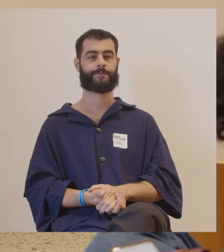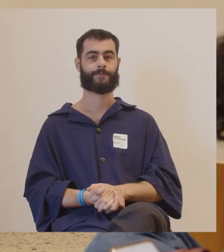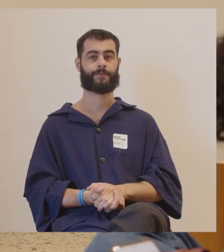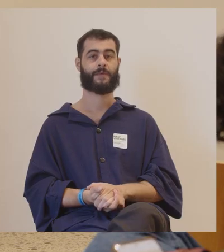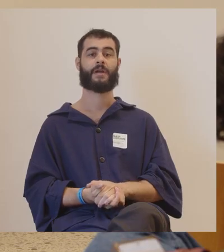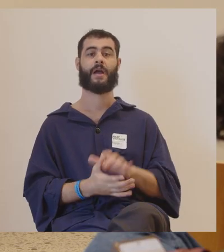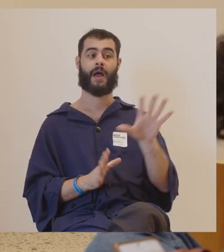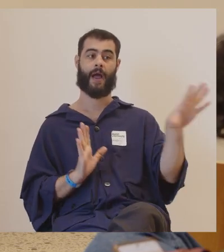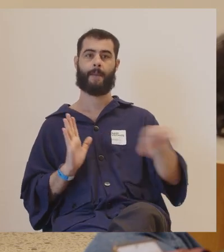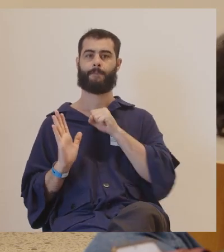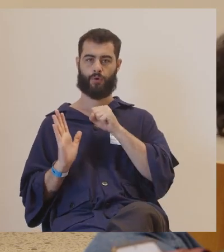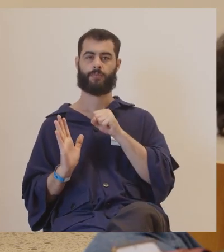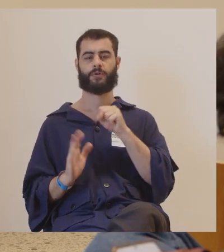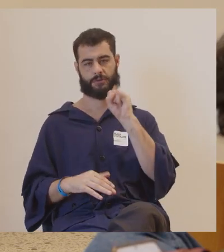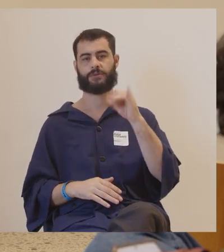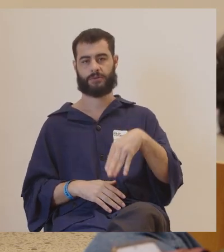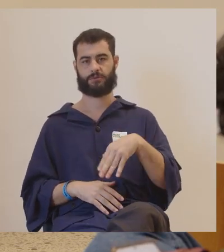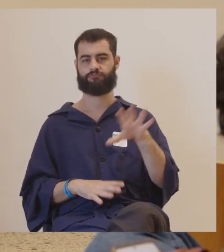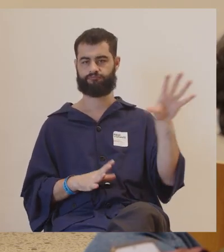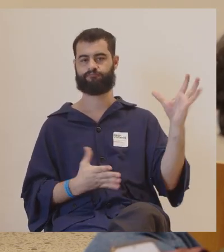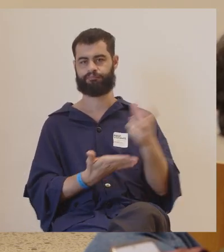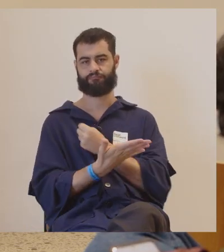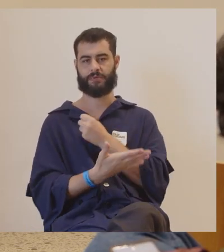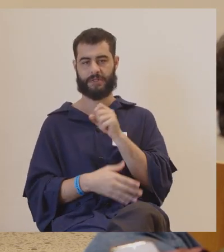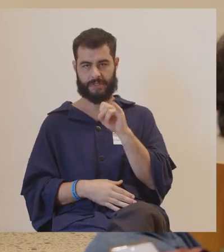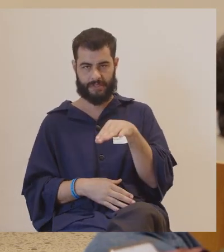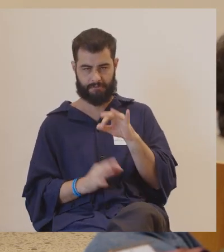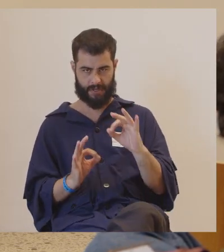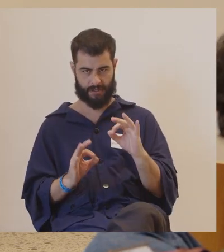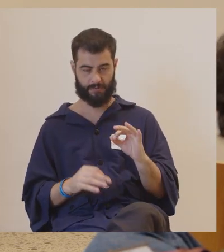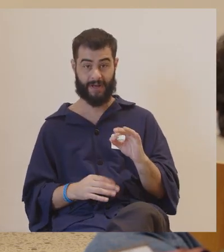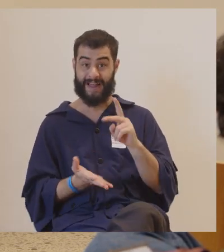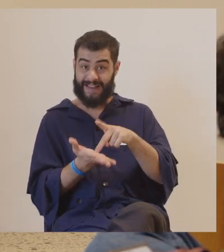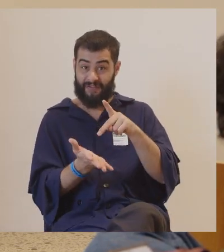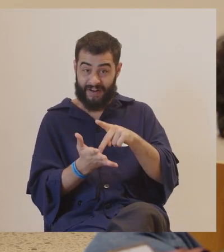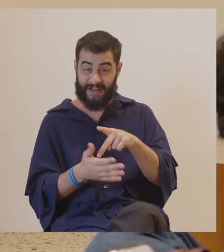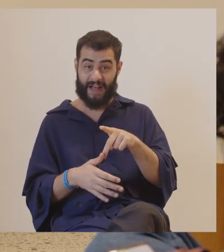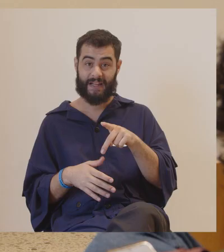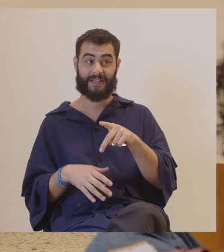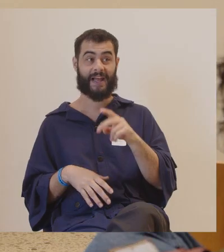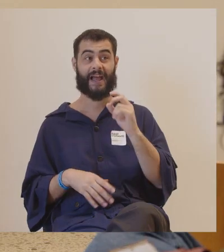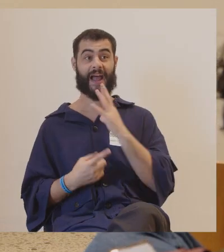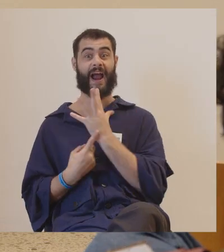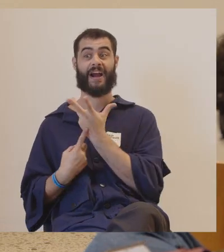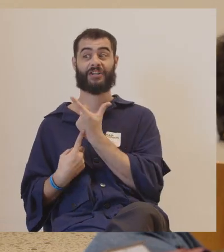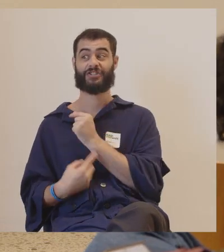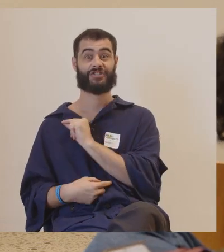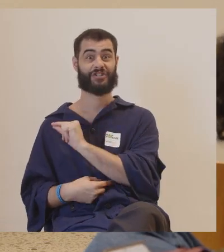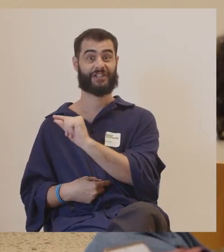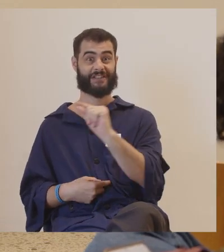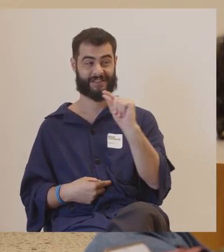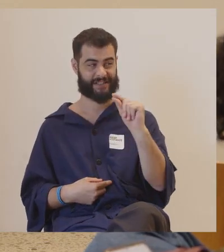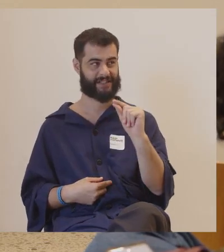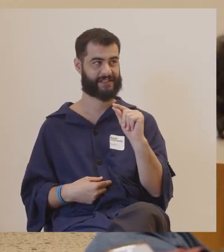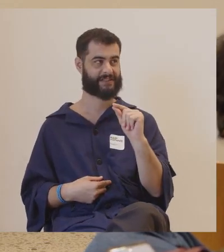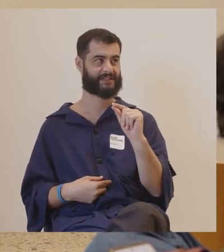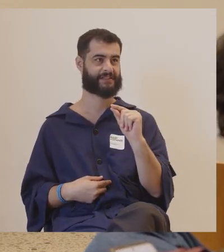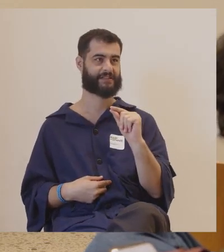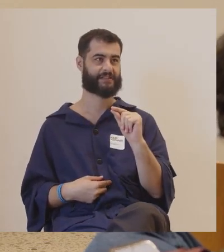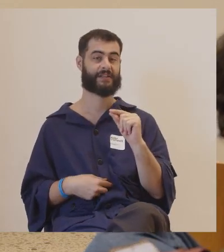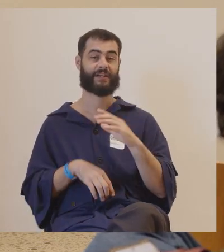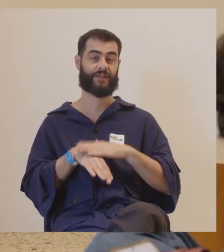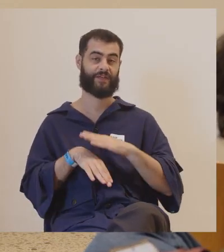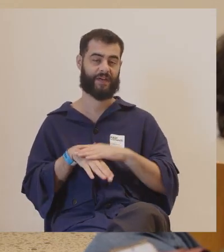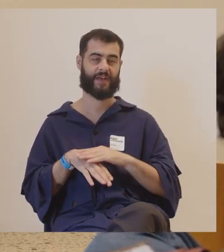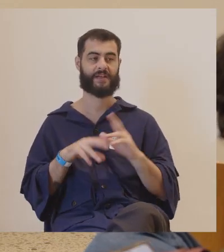Apropriação, sim, mesmo, né? Quer dizer, claro que esses artistas não tinham, né, nem os artistas, nem os intelectuais que escreveram sobre o Japão